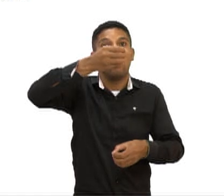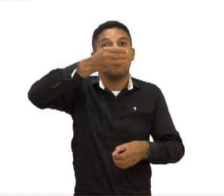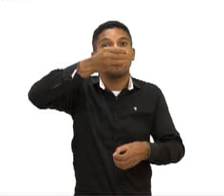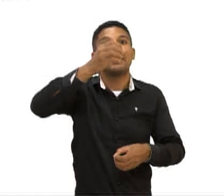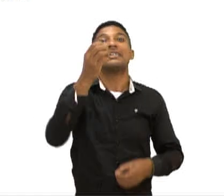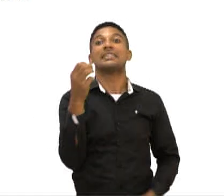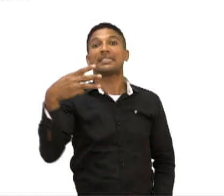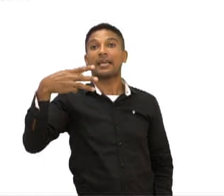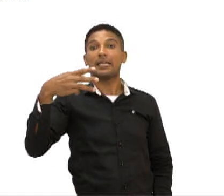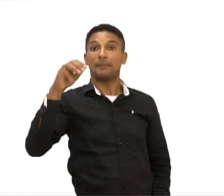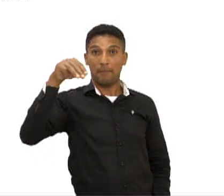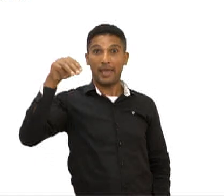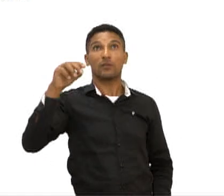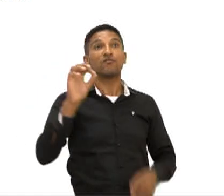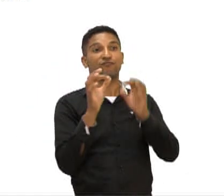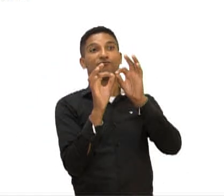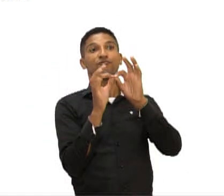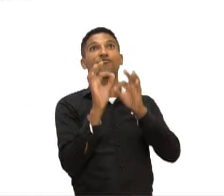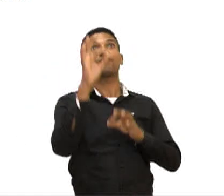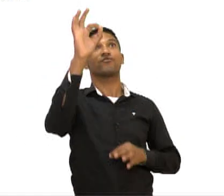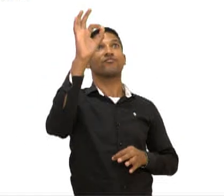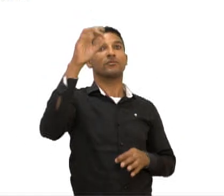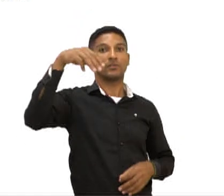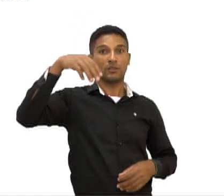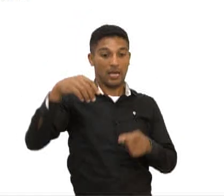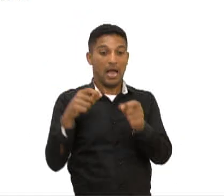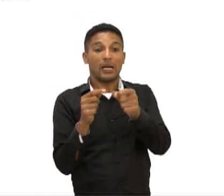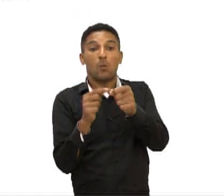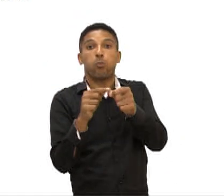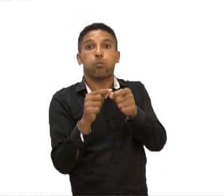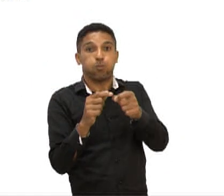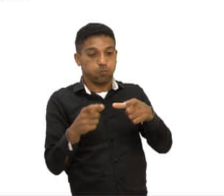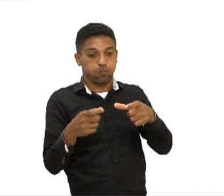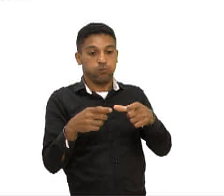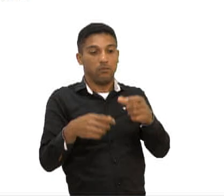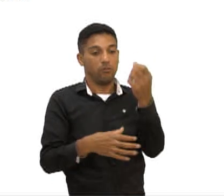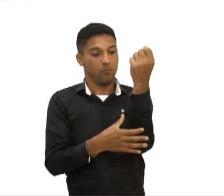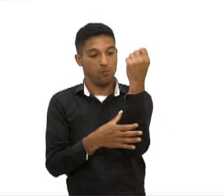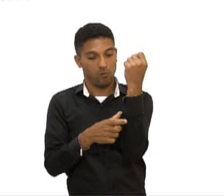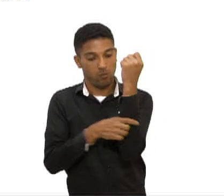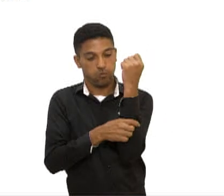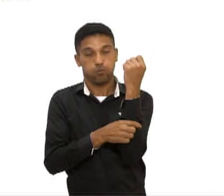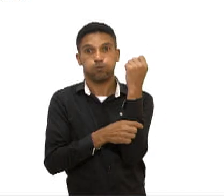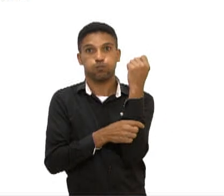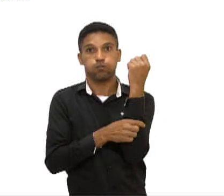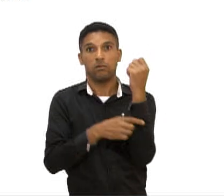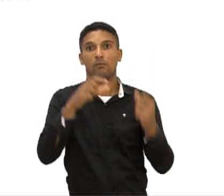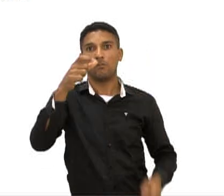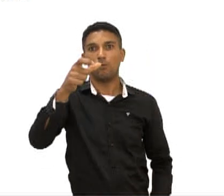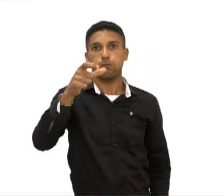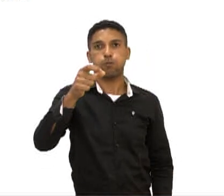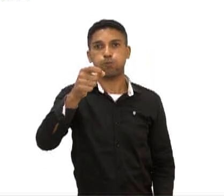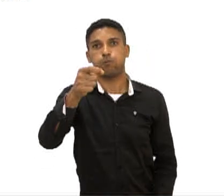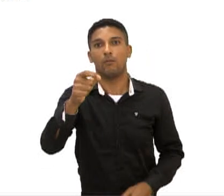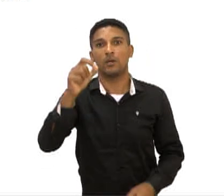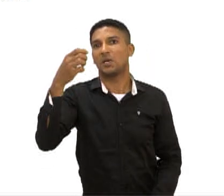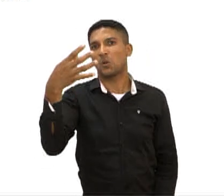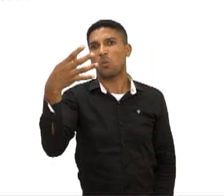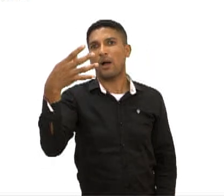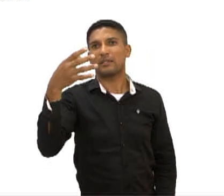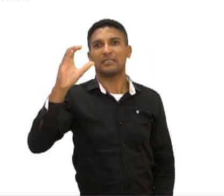de 3 metros de altura, com um diâmetro de 4 centímetros. Então, um cabo de vassoura aí, não é muito grosso, ele